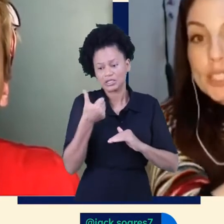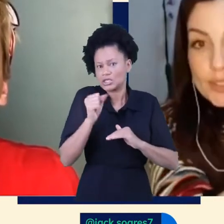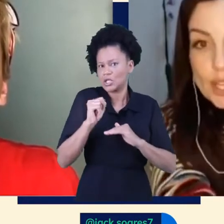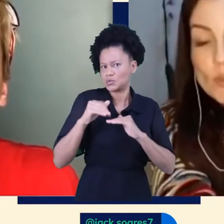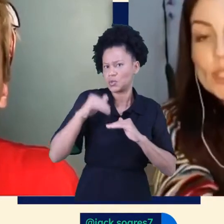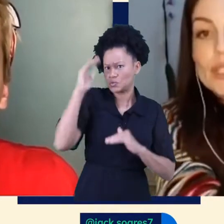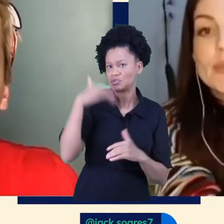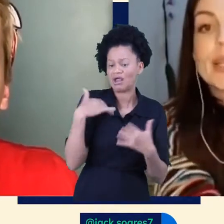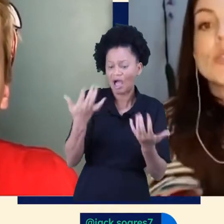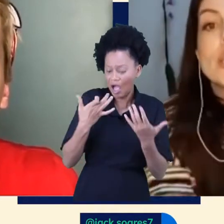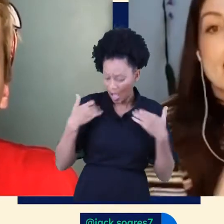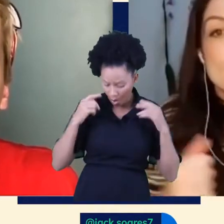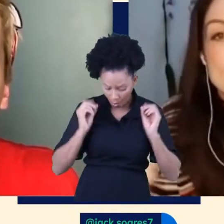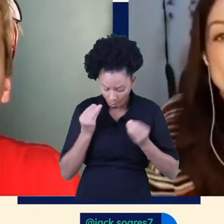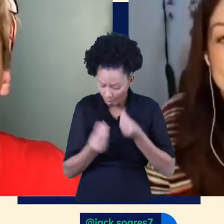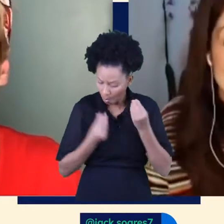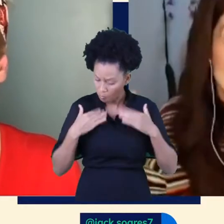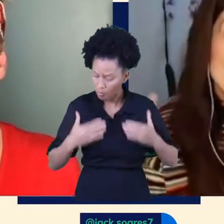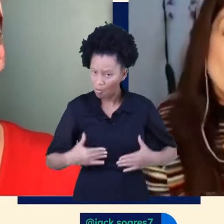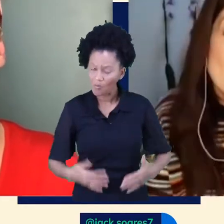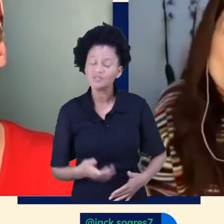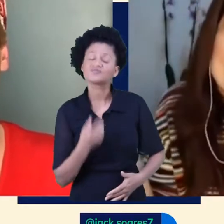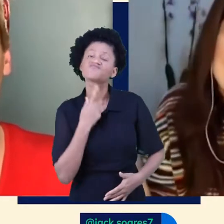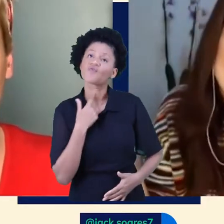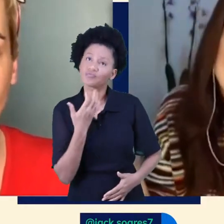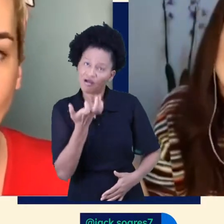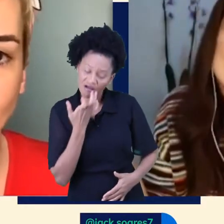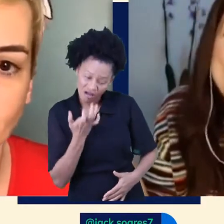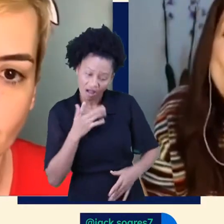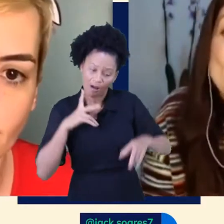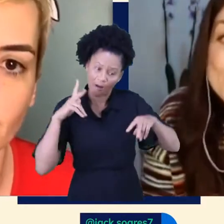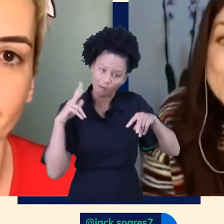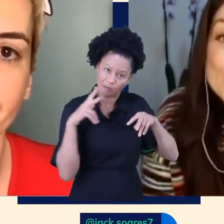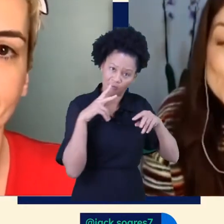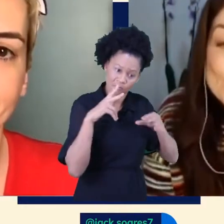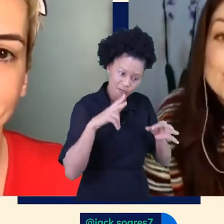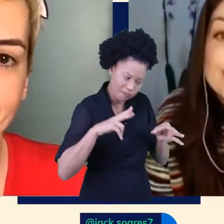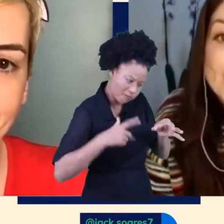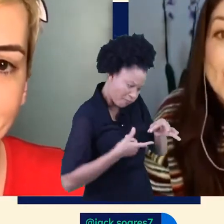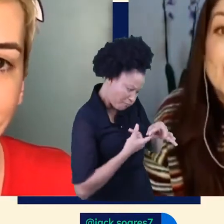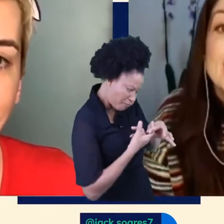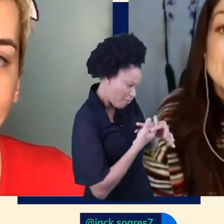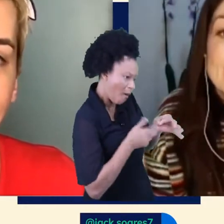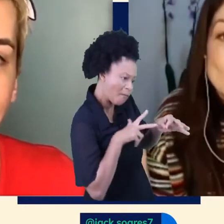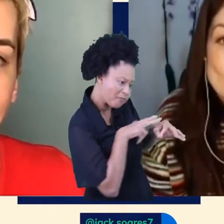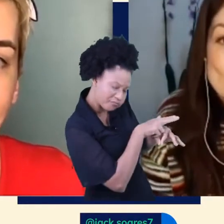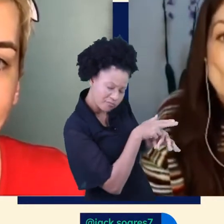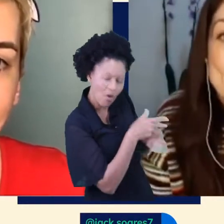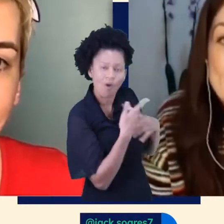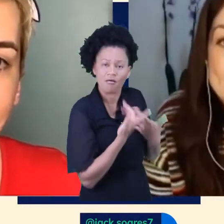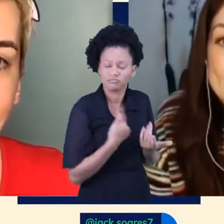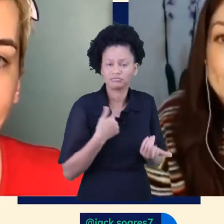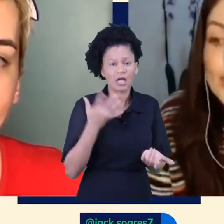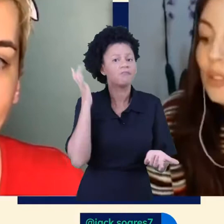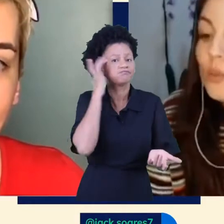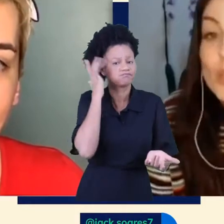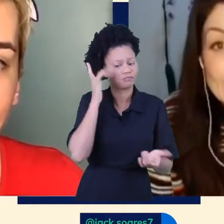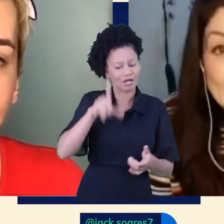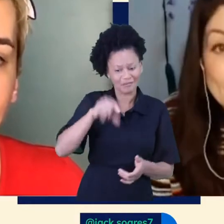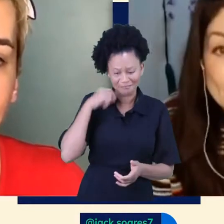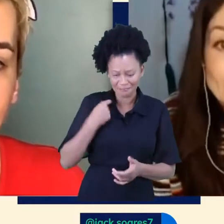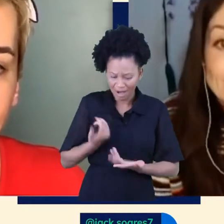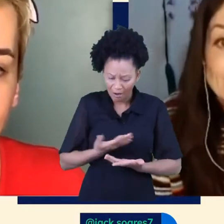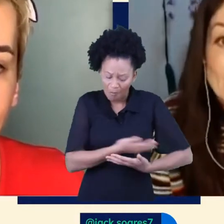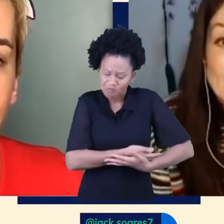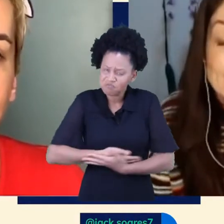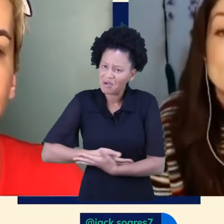já cresceu, ela vai ter maturidade para escolher. Mas o bebê tem o seu corpo invadido, né? E a gente comete ali um